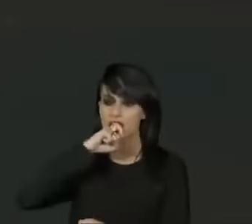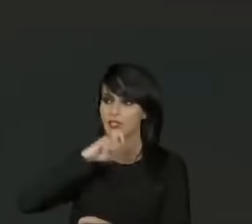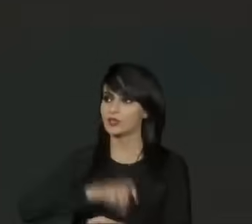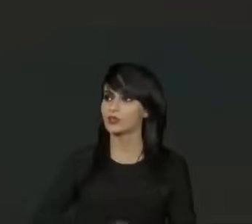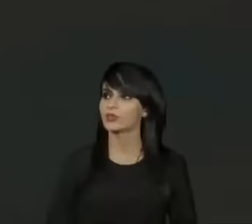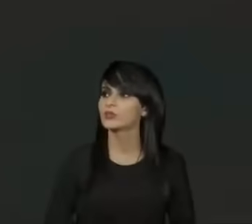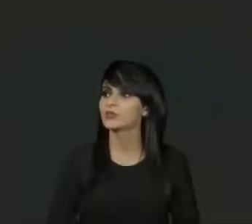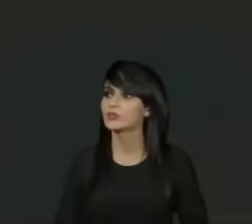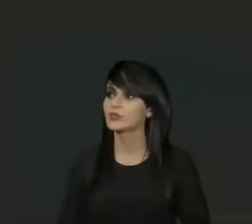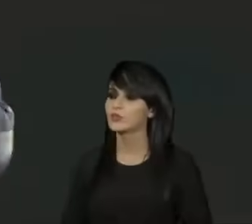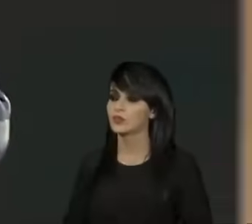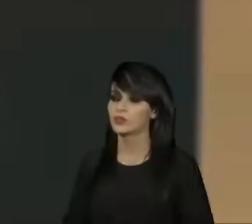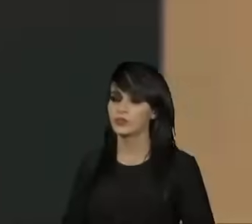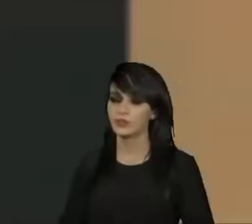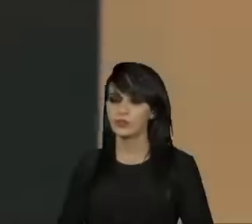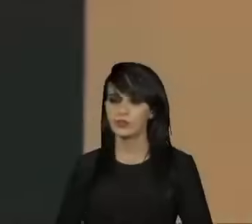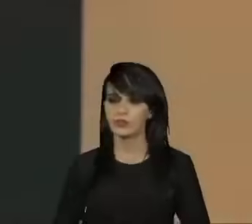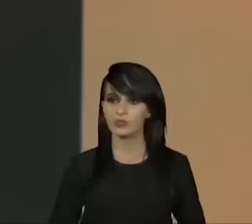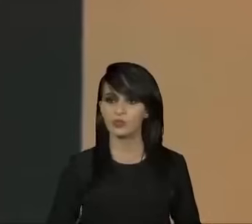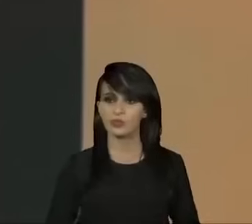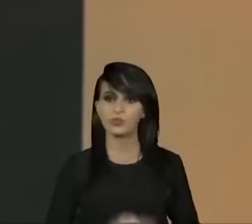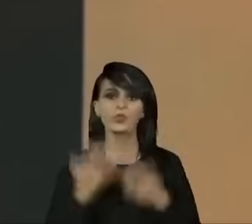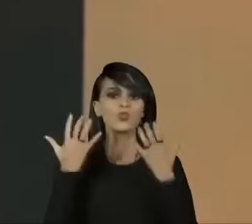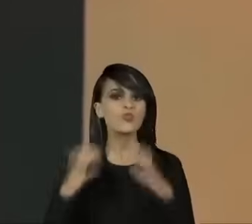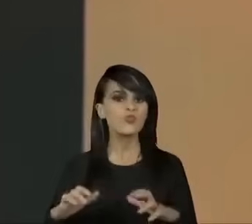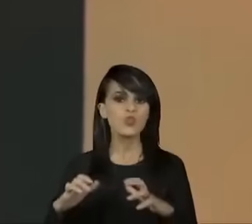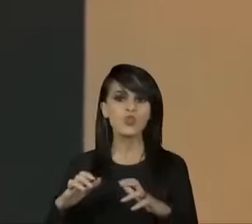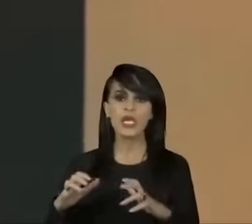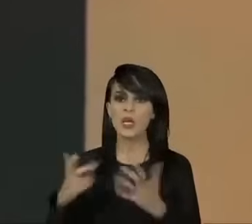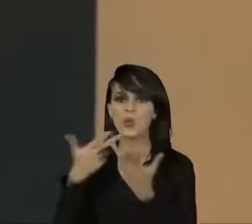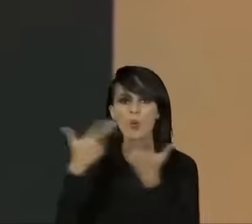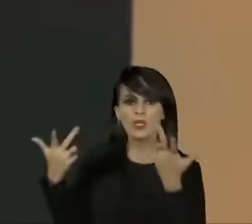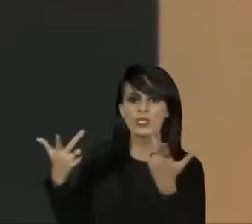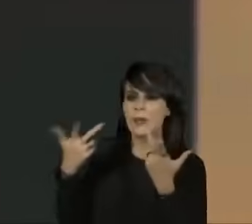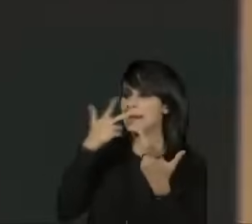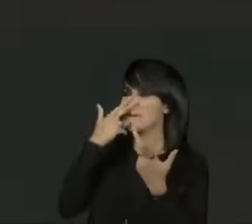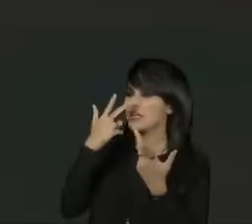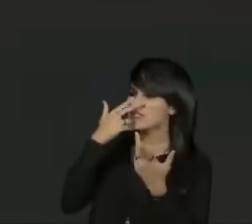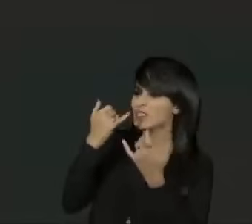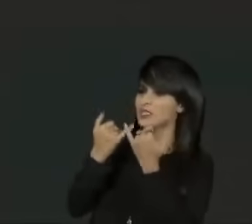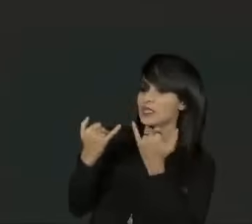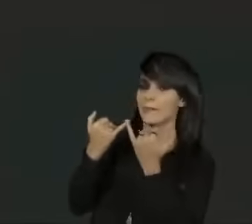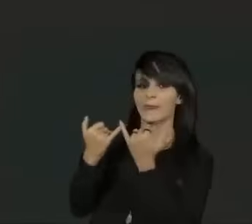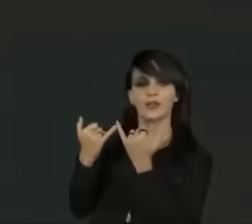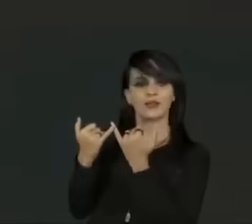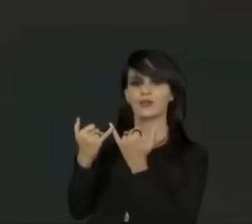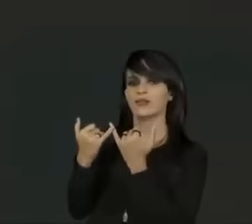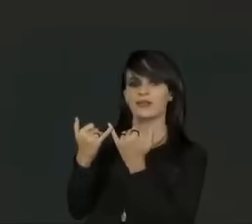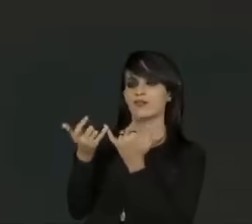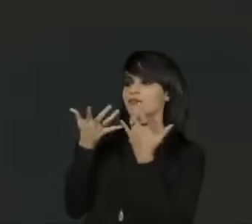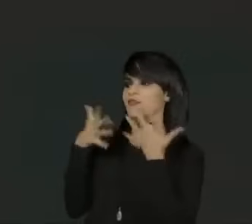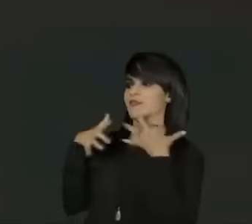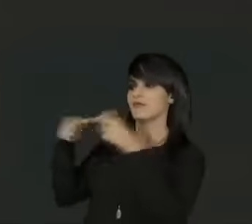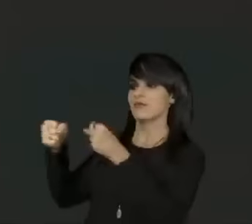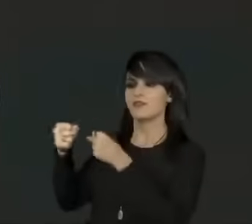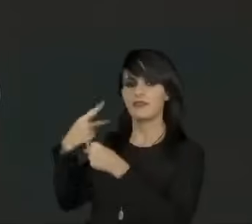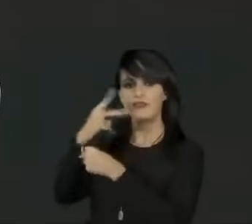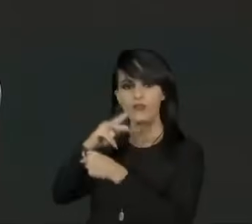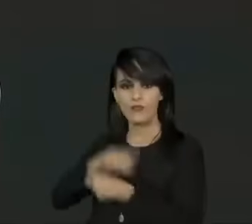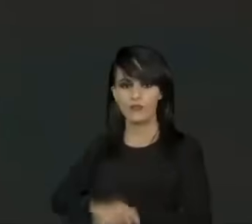invejoso ele não quer alguma alguma coisa parecida que você tem ele quer o que você